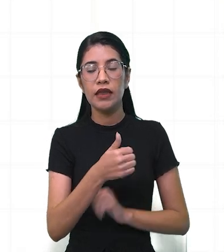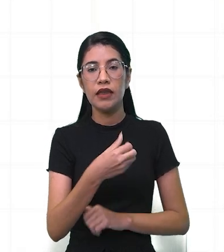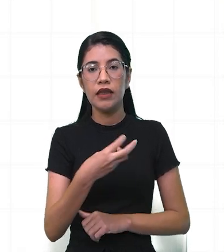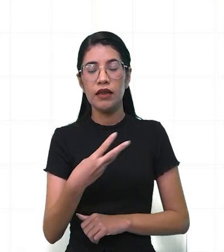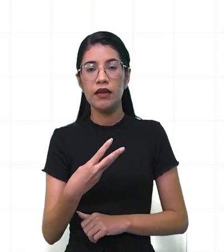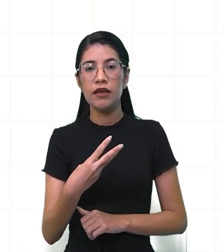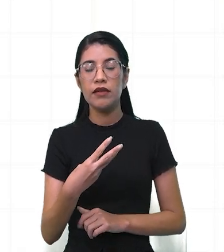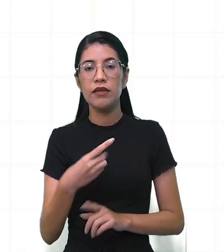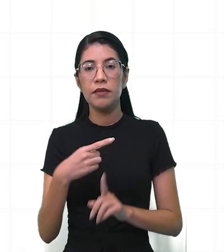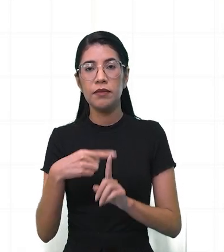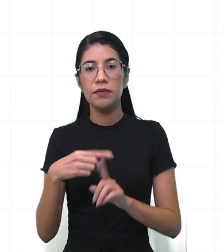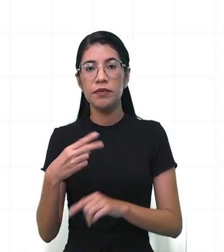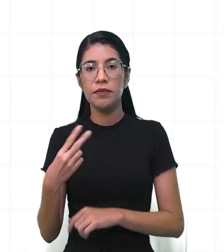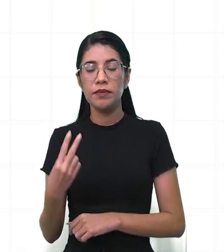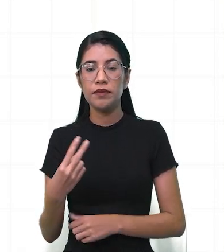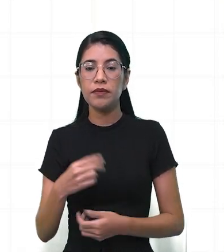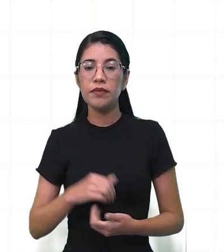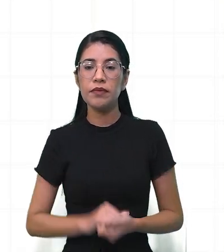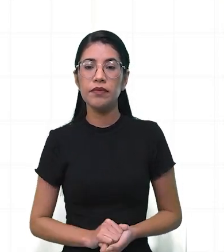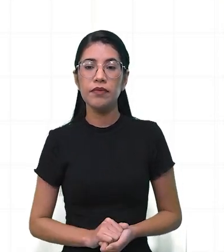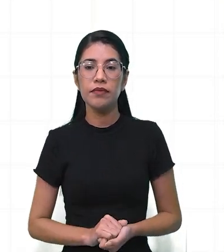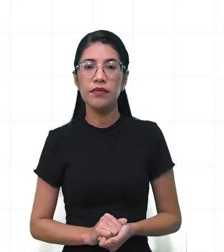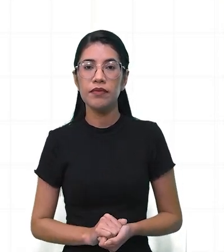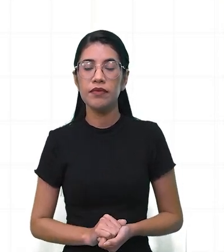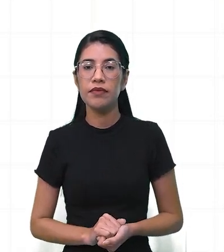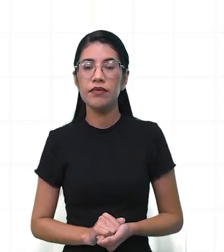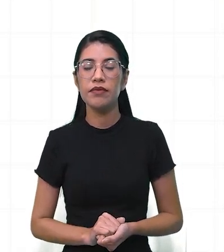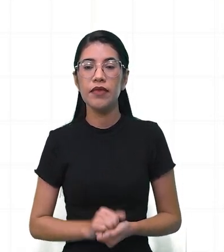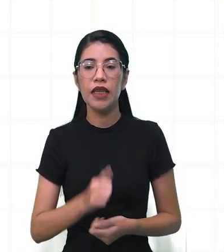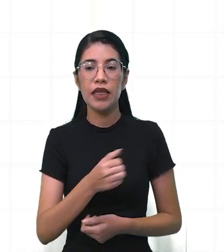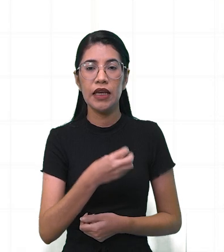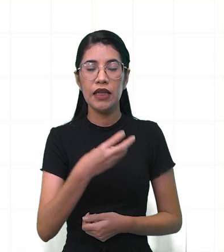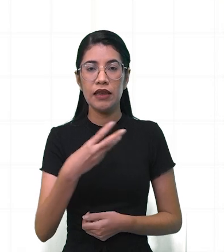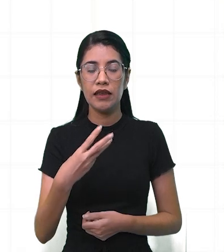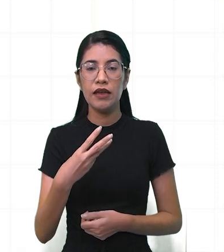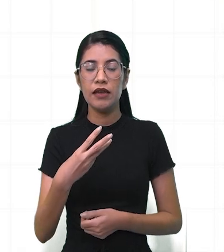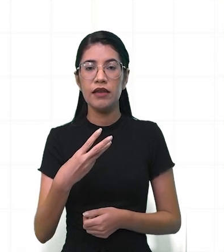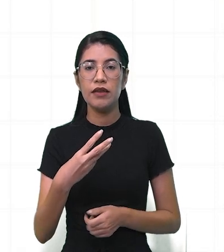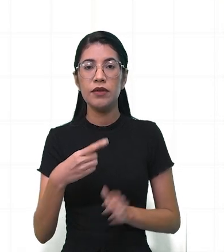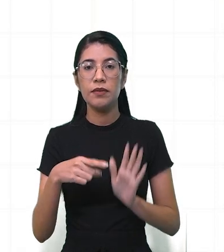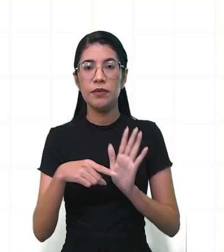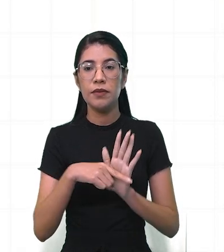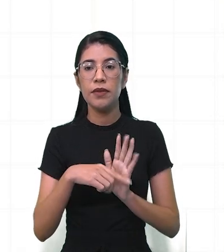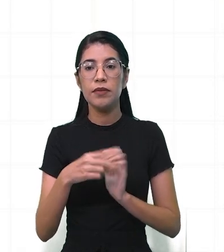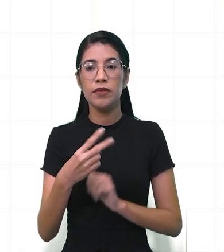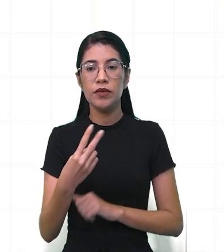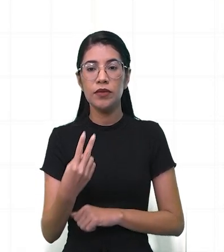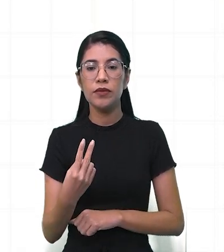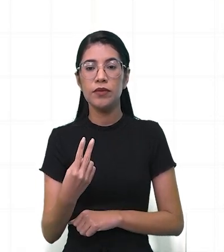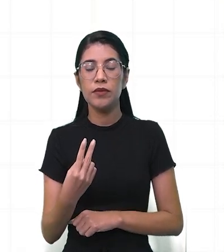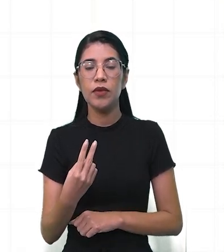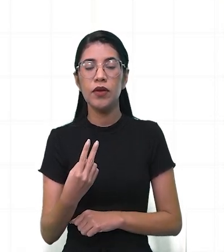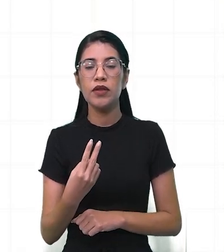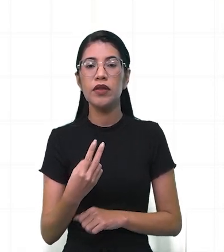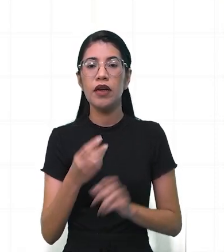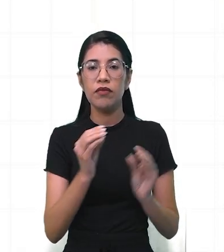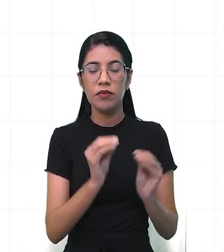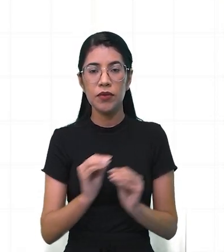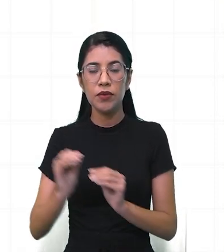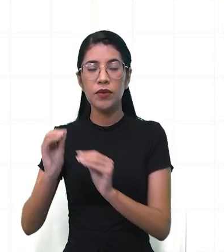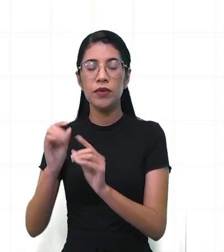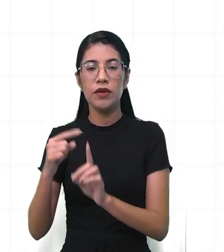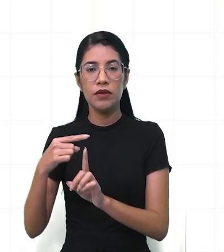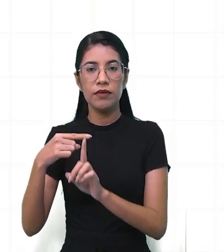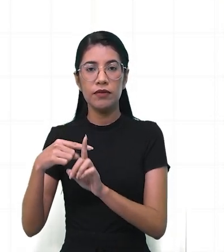lá. Então, fica n é igual a 13 menos 2. Está subtraindo, vem para cá